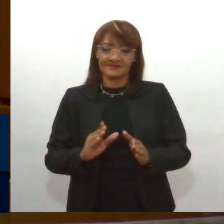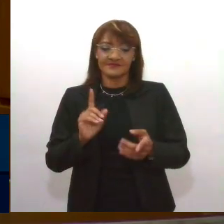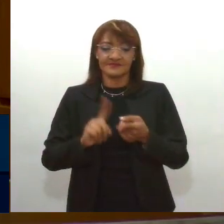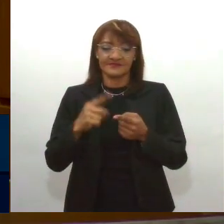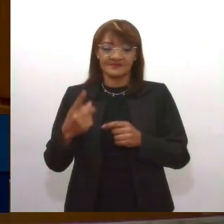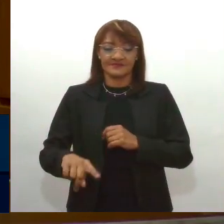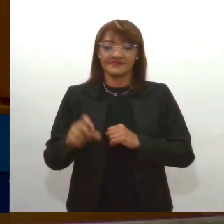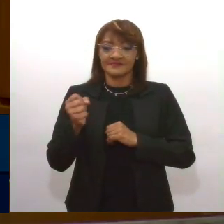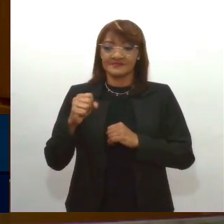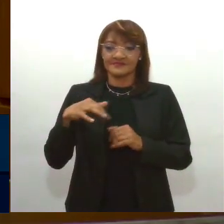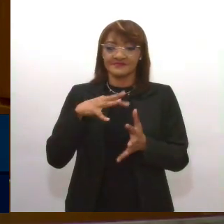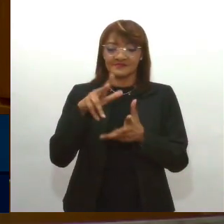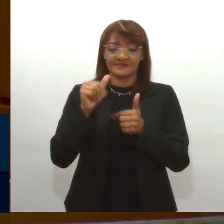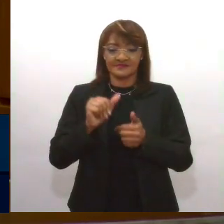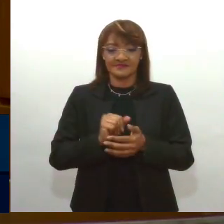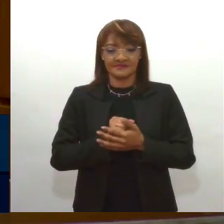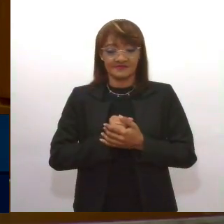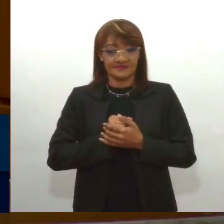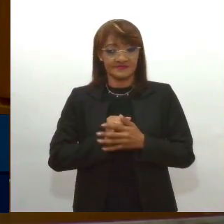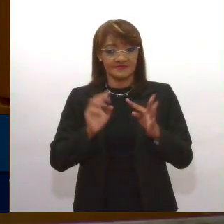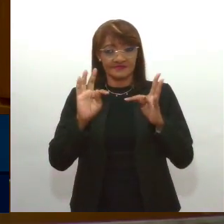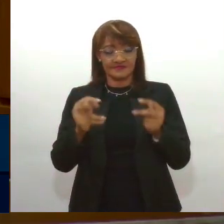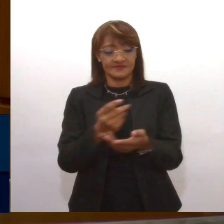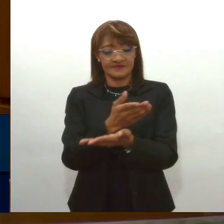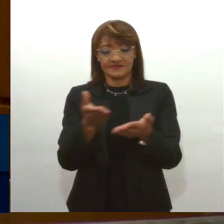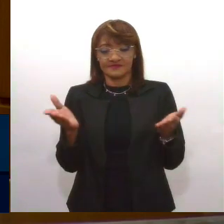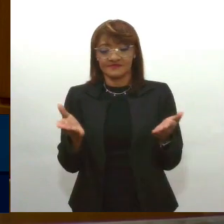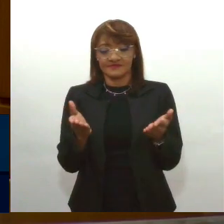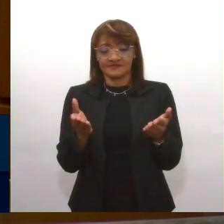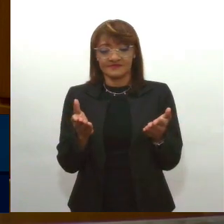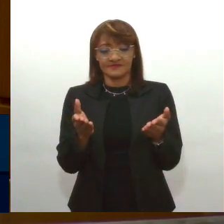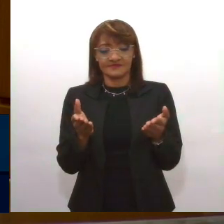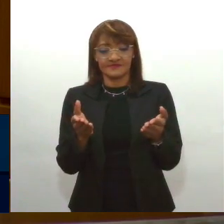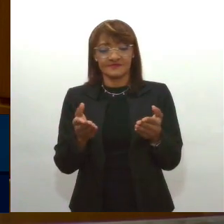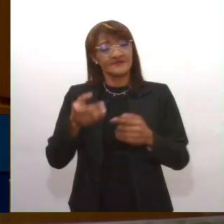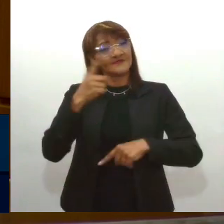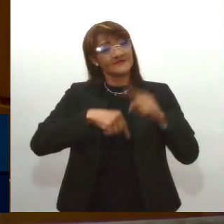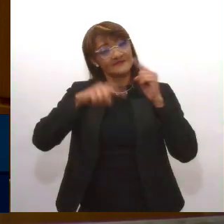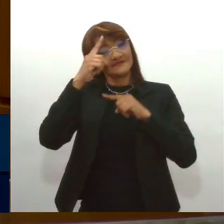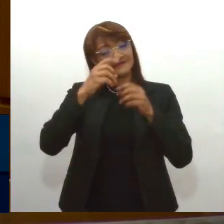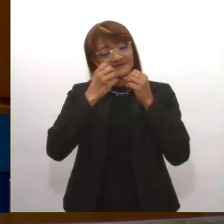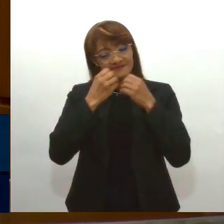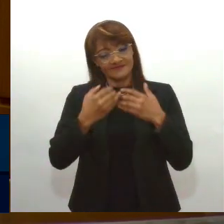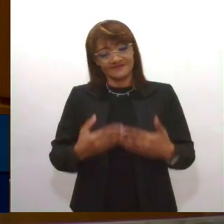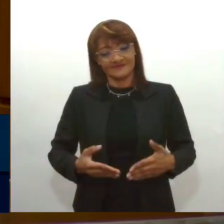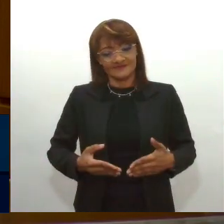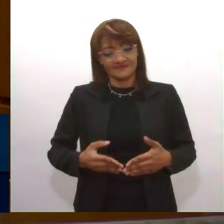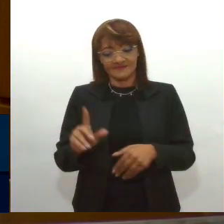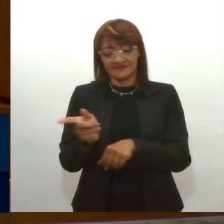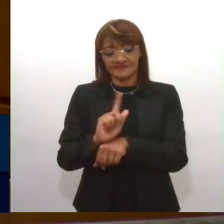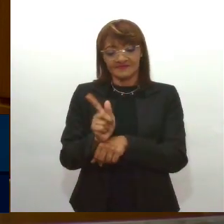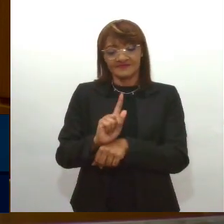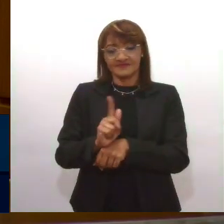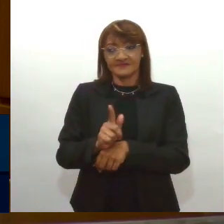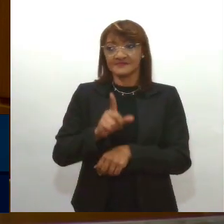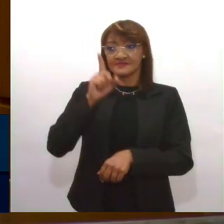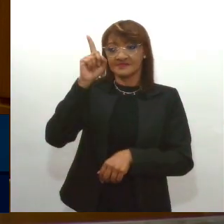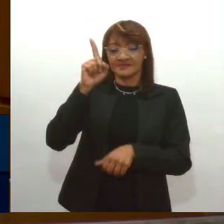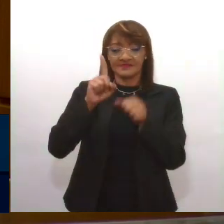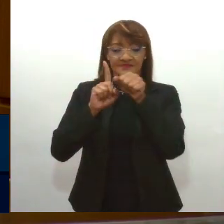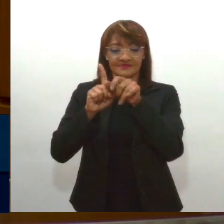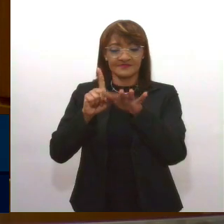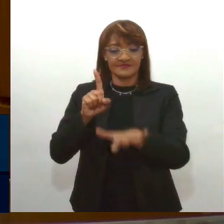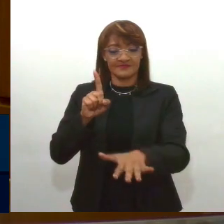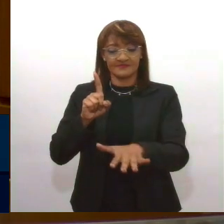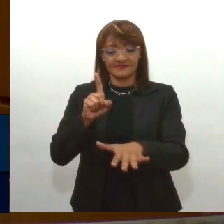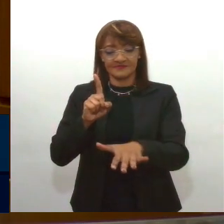a todos vocês desejo muito sucesso em suas gestões e que Deus ilumine os caminhos para que possam